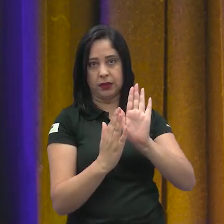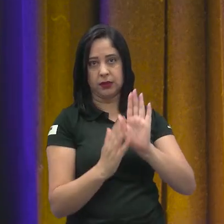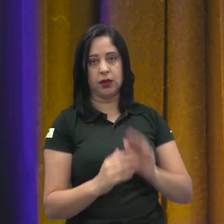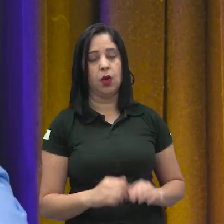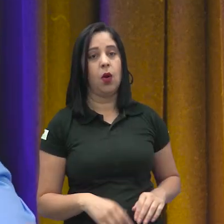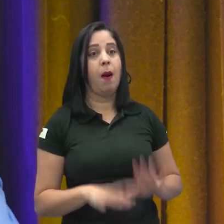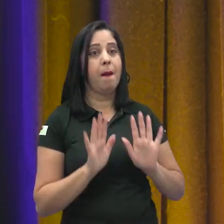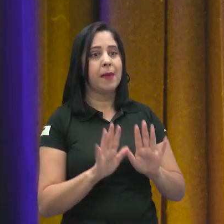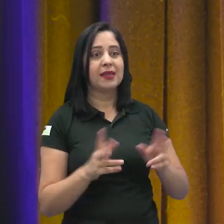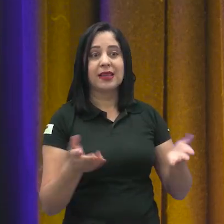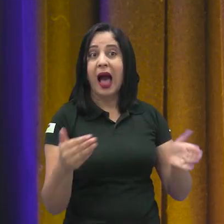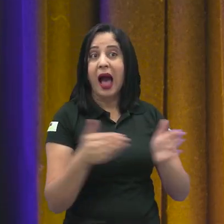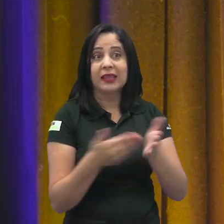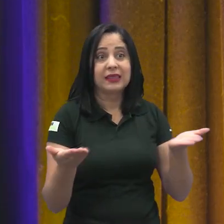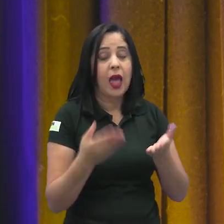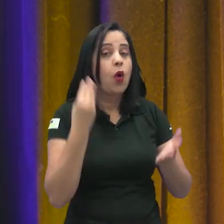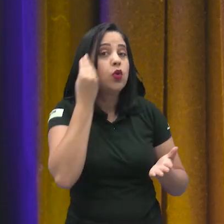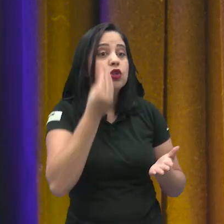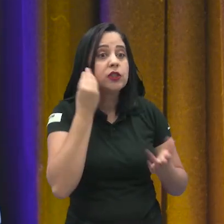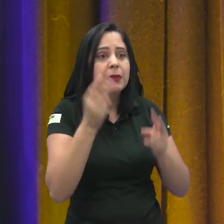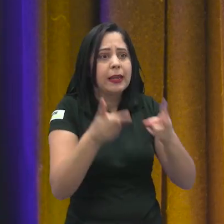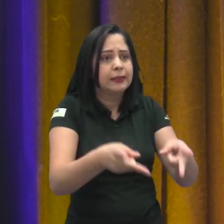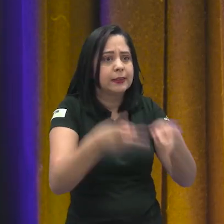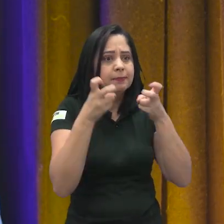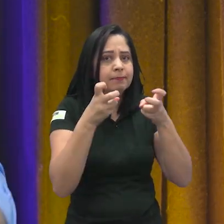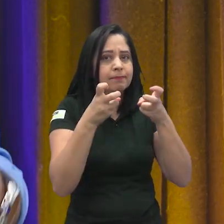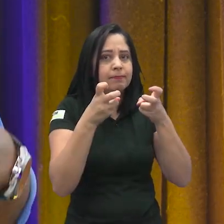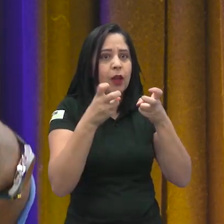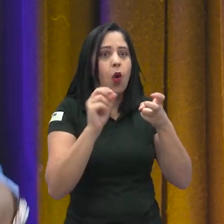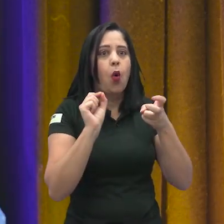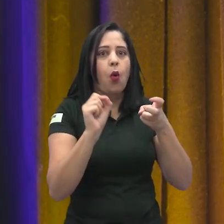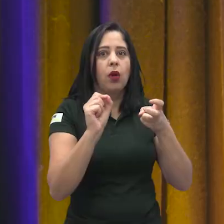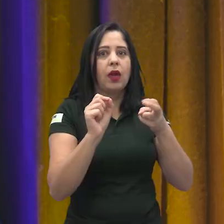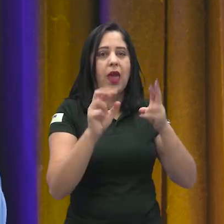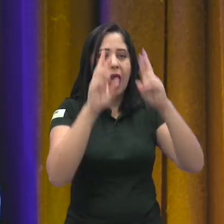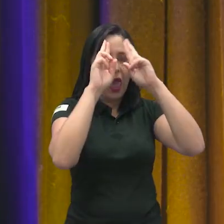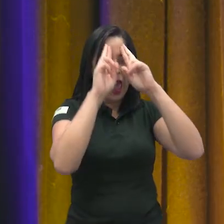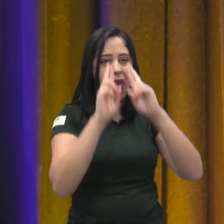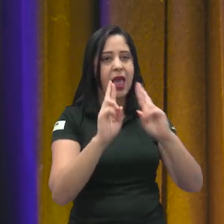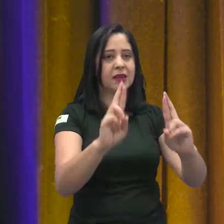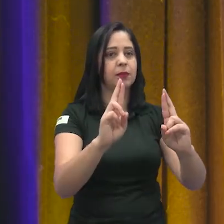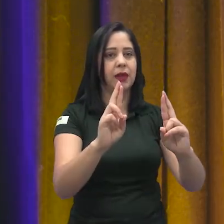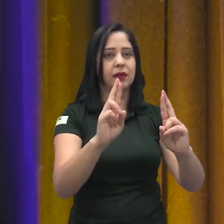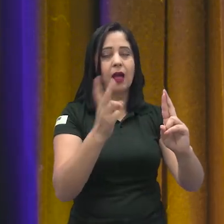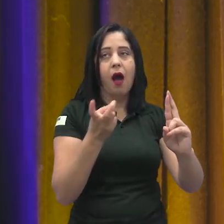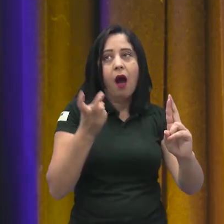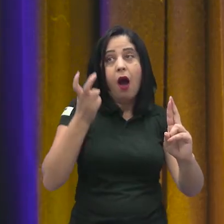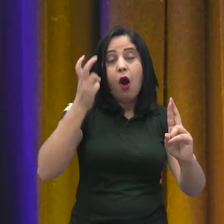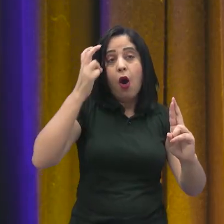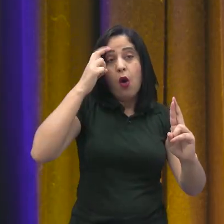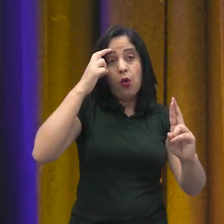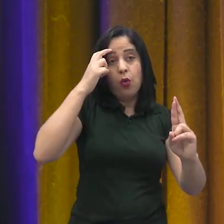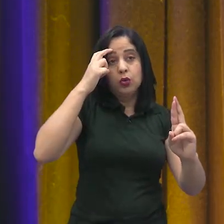eu absorvo até hoje e aplico no meu dia é a questão de respeitar as culturas